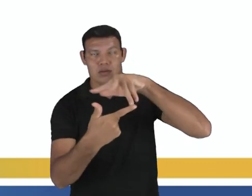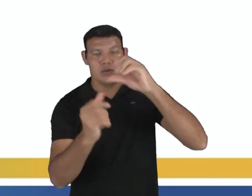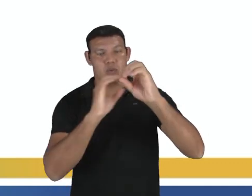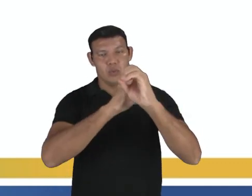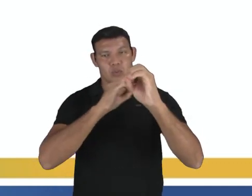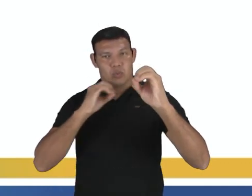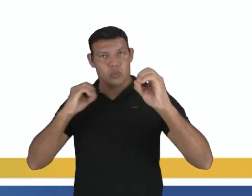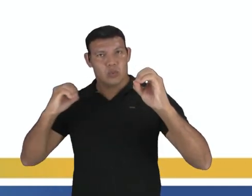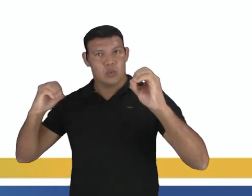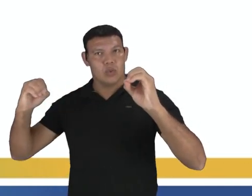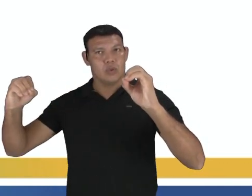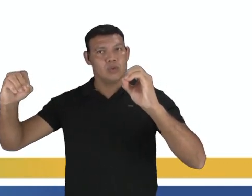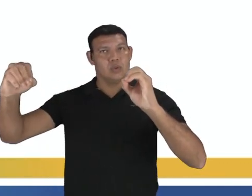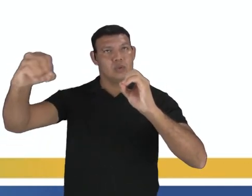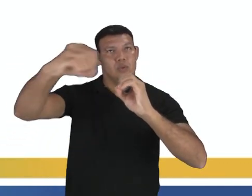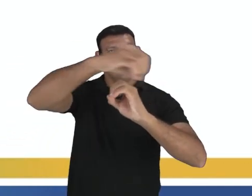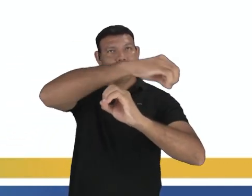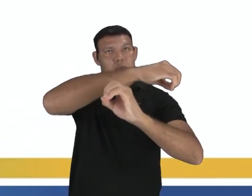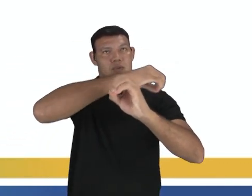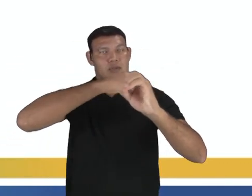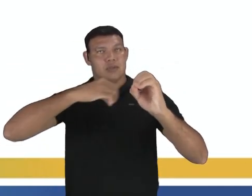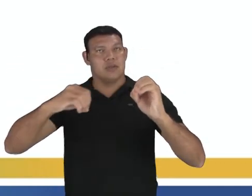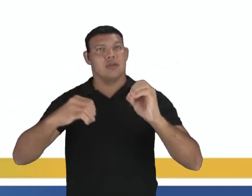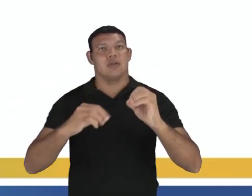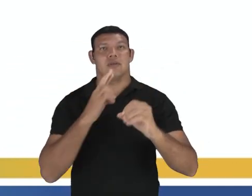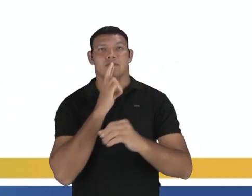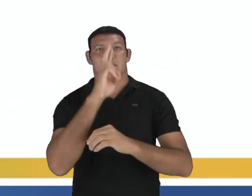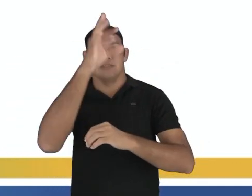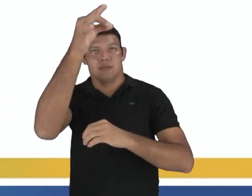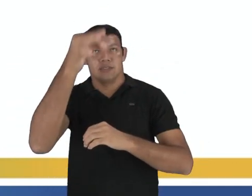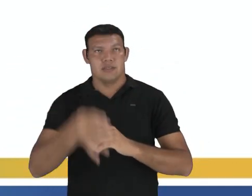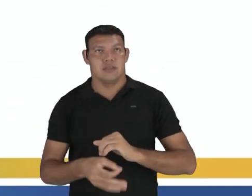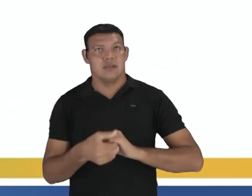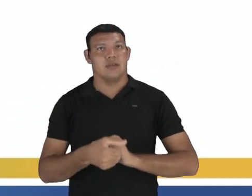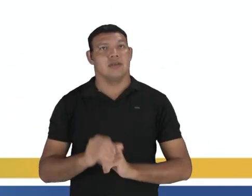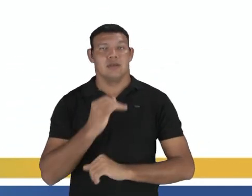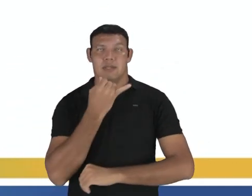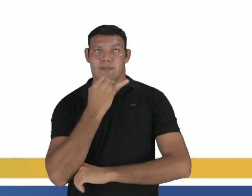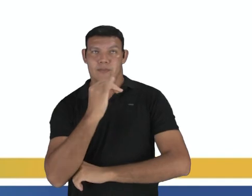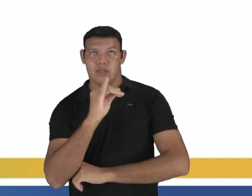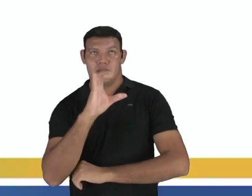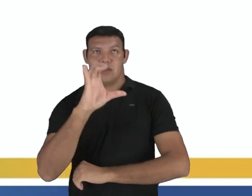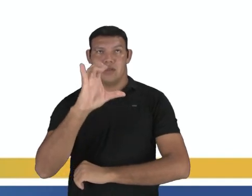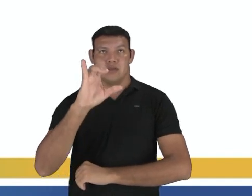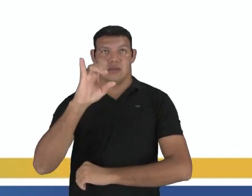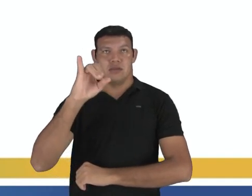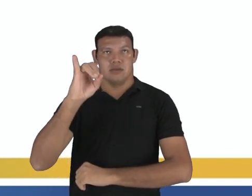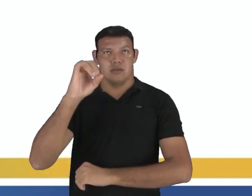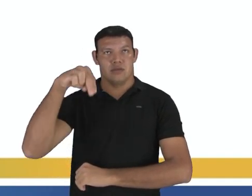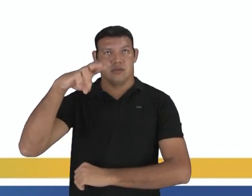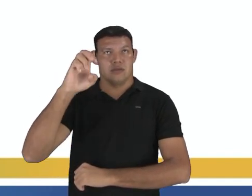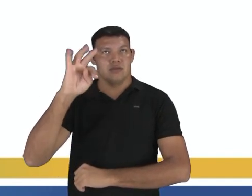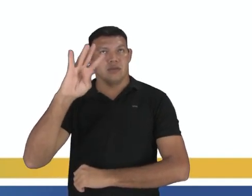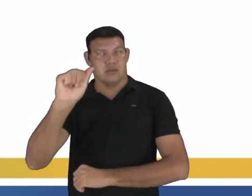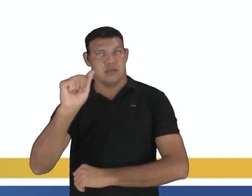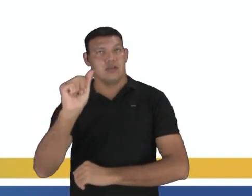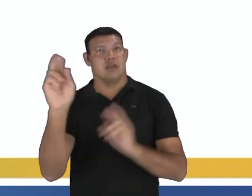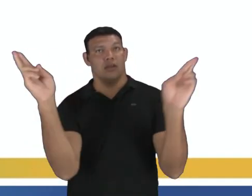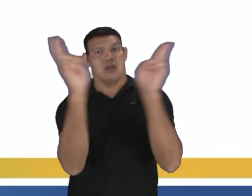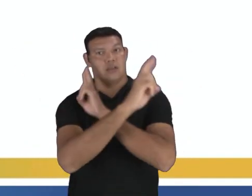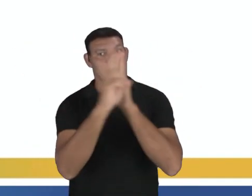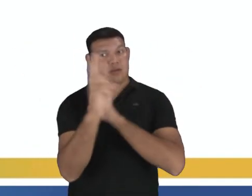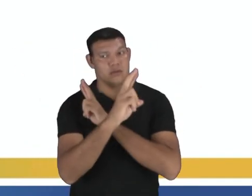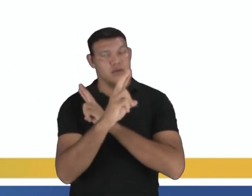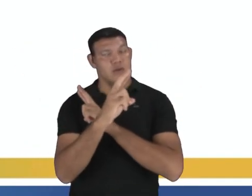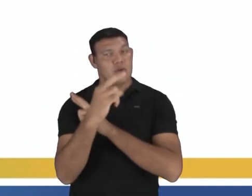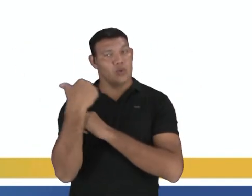ideia ali na sua órbita elíptica, qual seria a opção correta? Só lembrando que essa energia cinética é aquela energia da